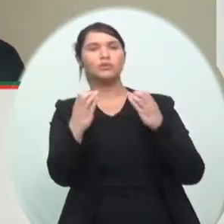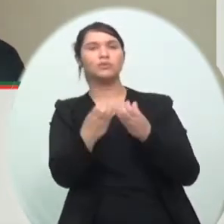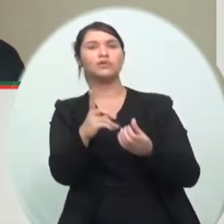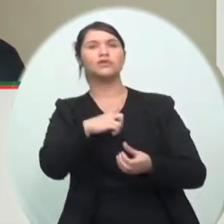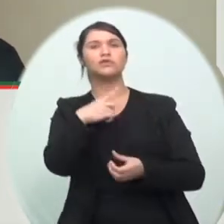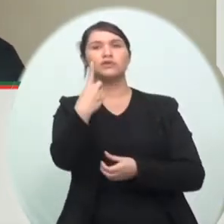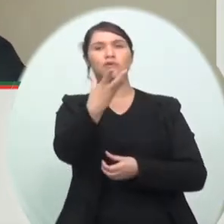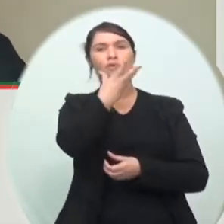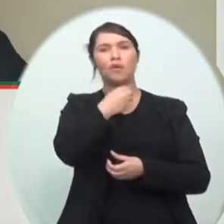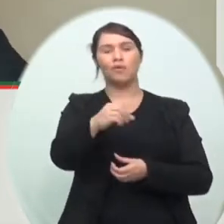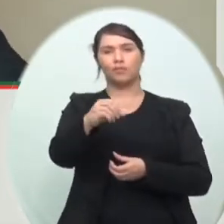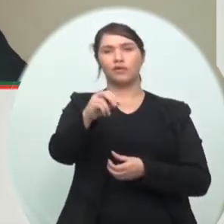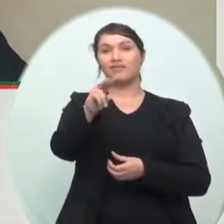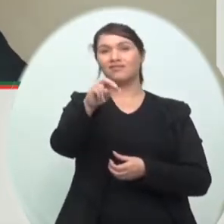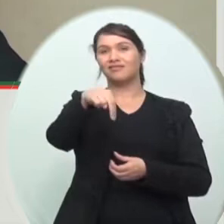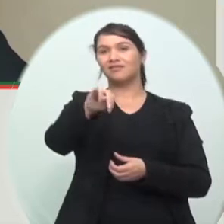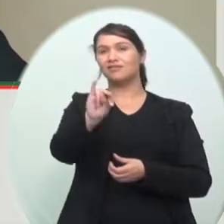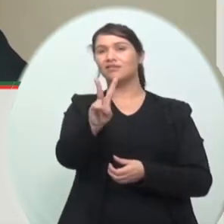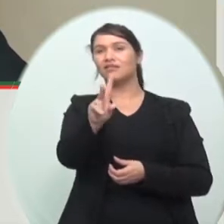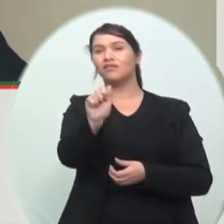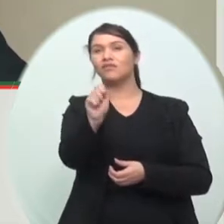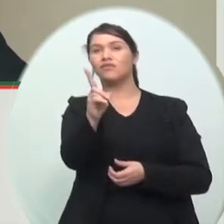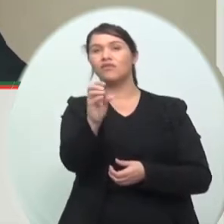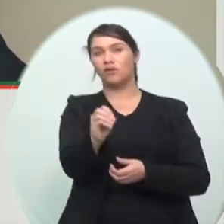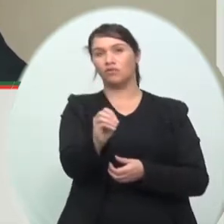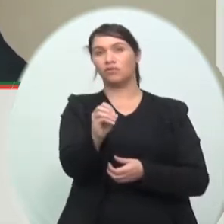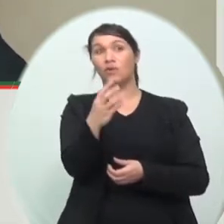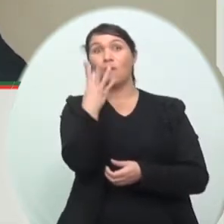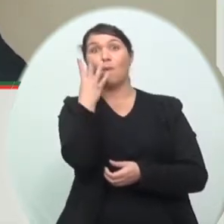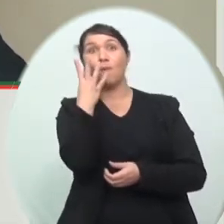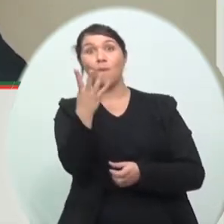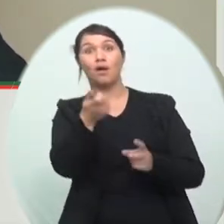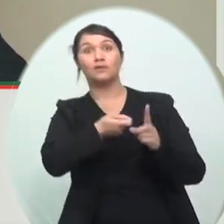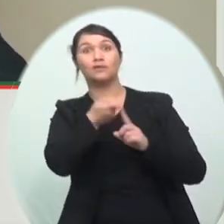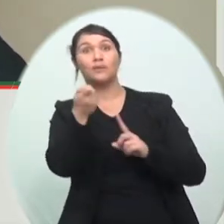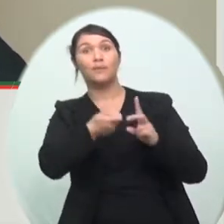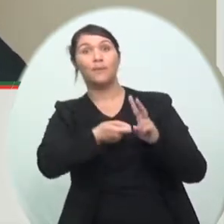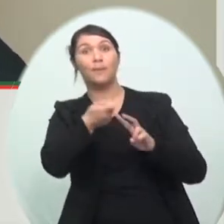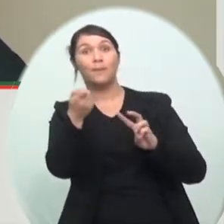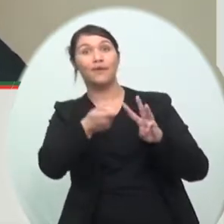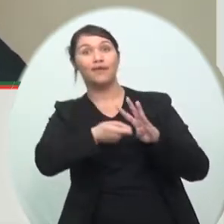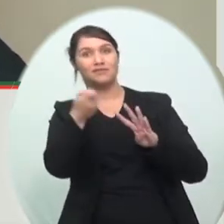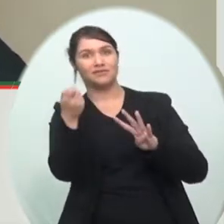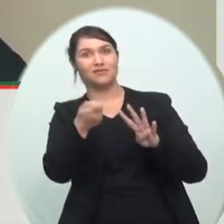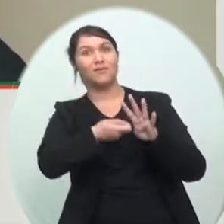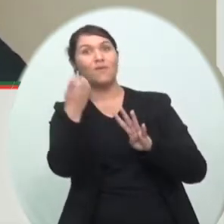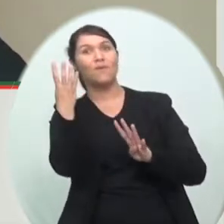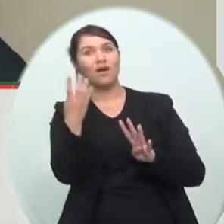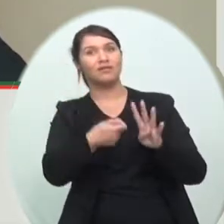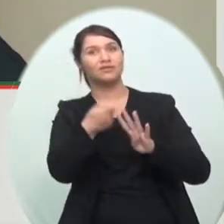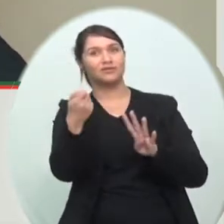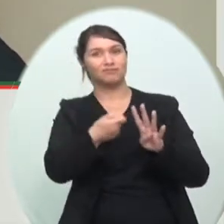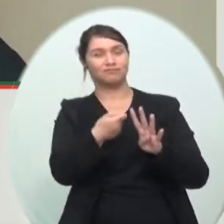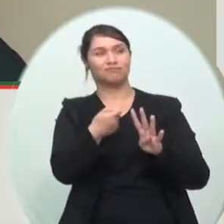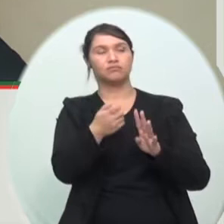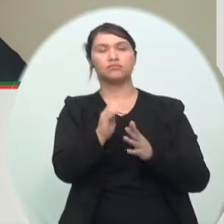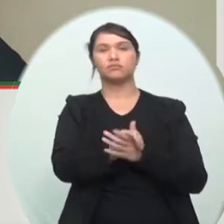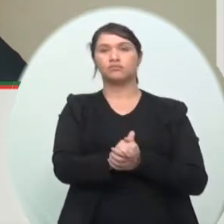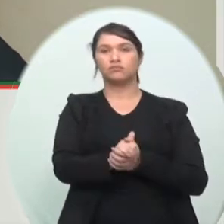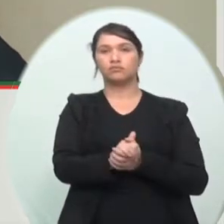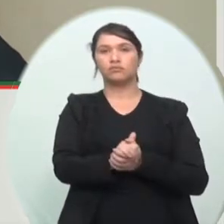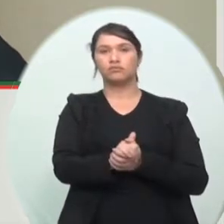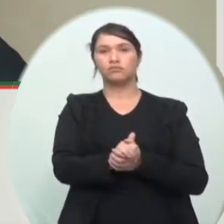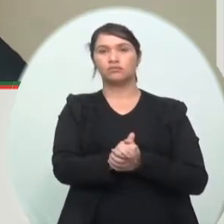4 meses, ele não consegue ir para o INPS porque não tem o atestado para apresentar no